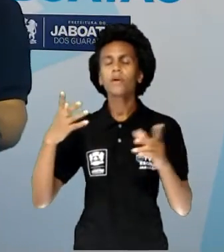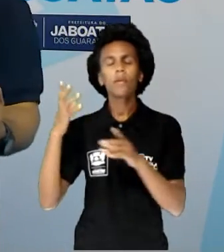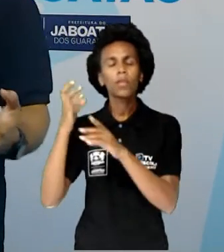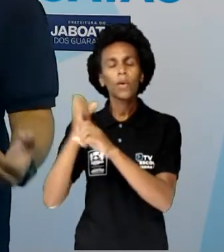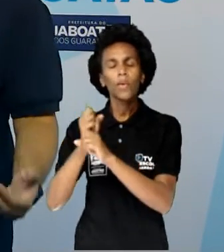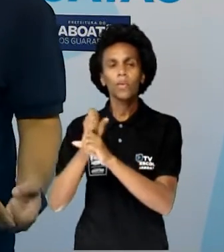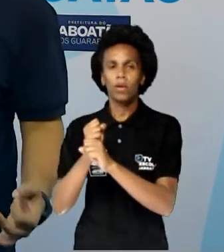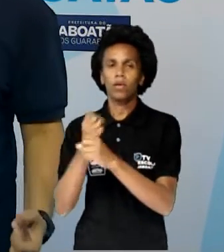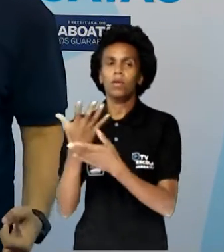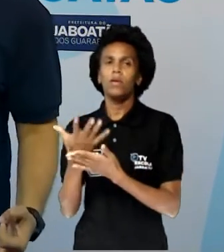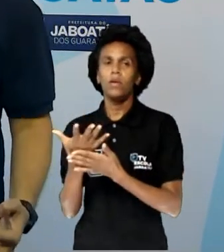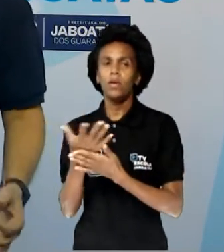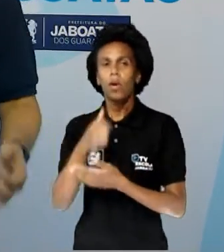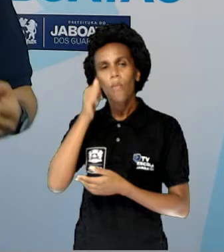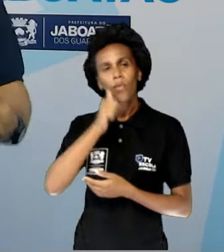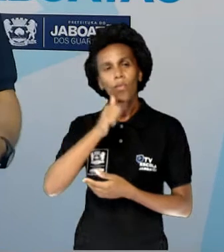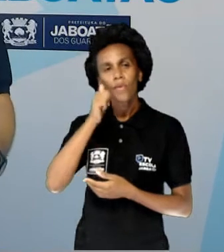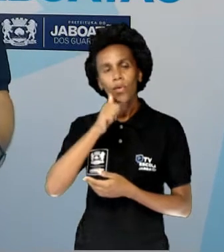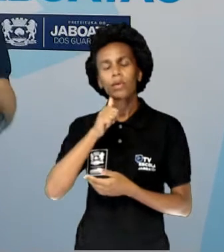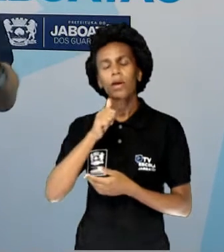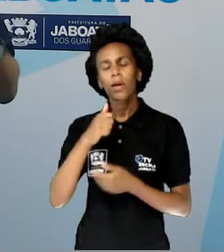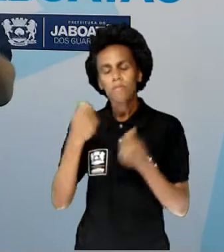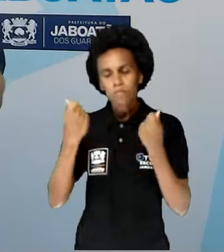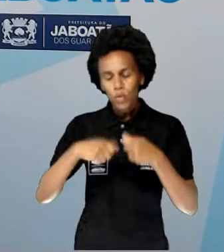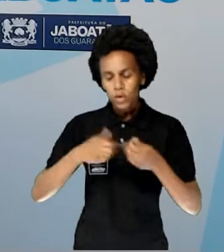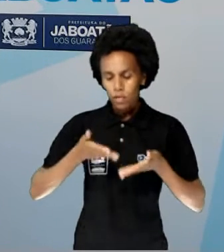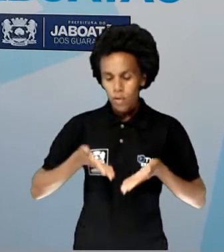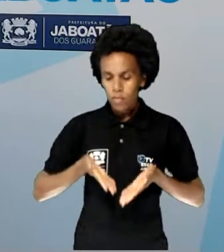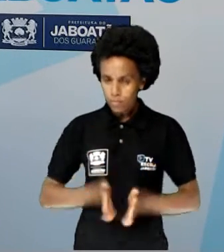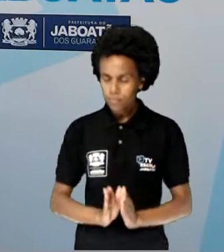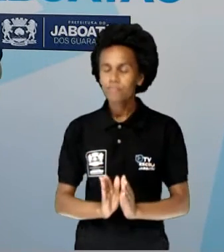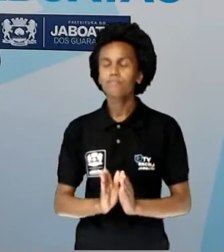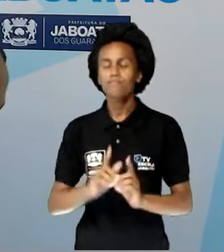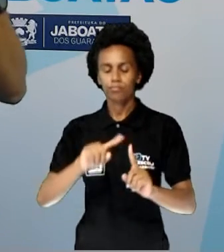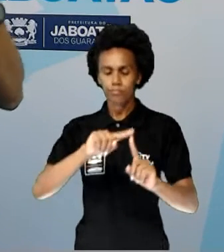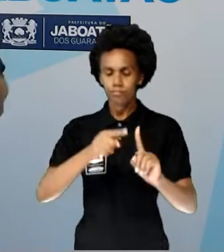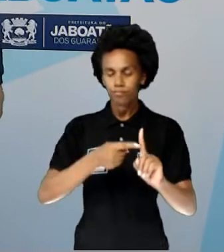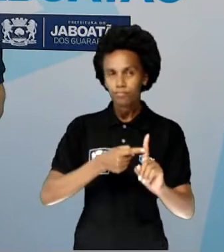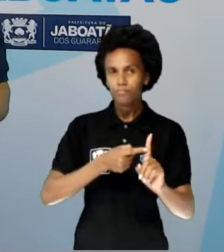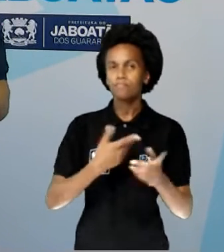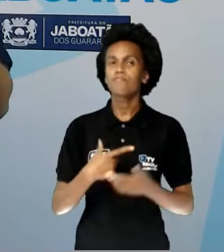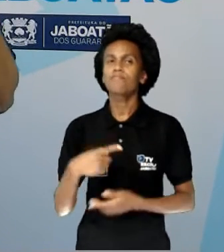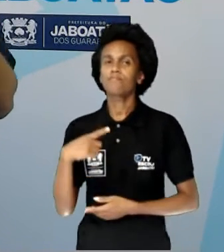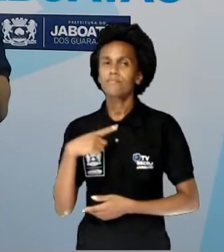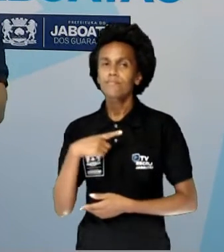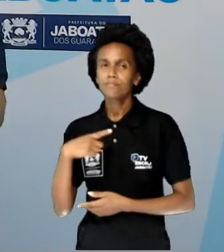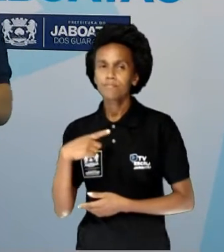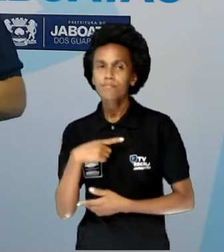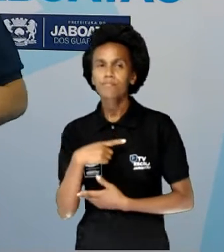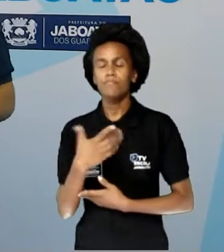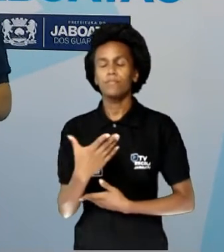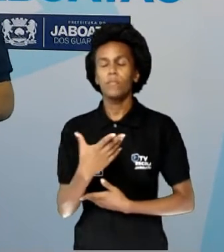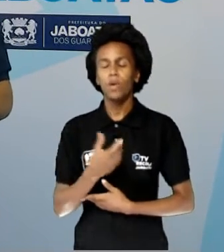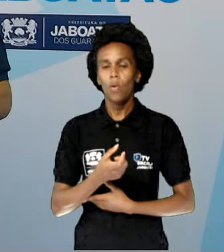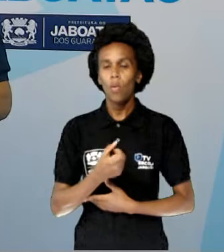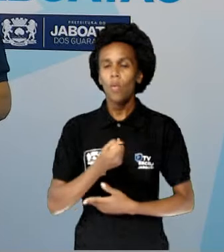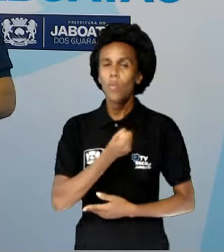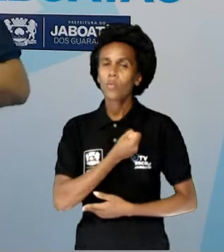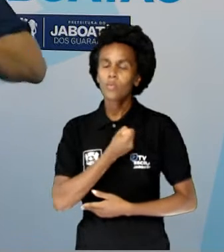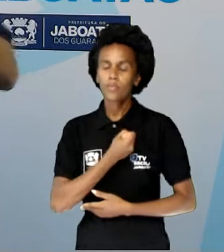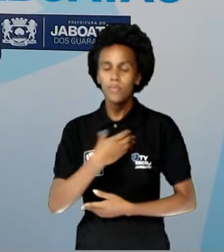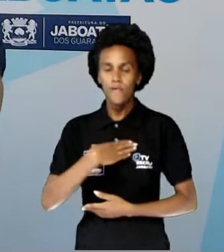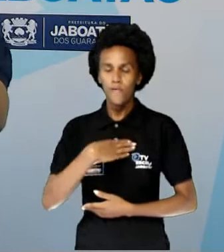mulheres em idade reprodutiva, eu tenho o número de filhos por mulher, a chamada taxa de